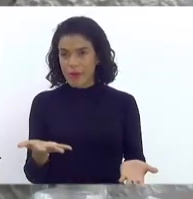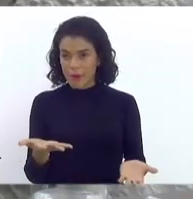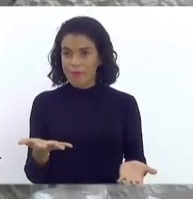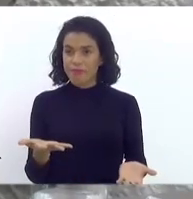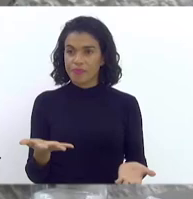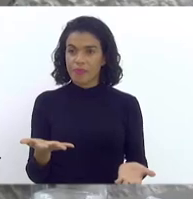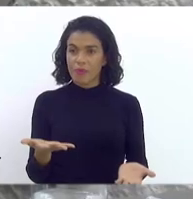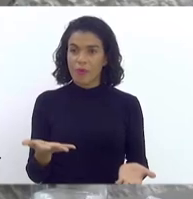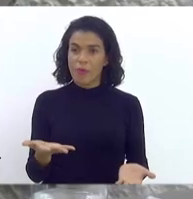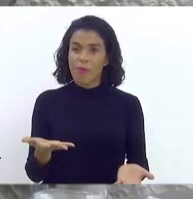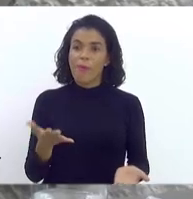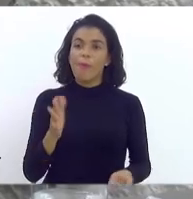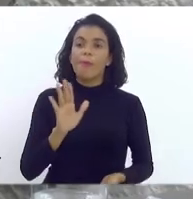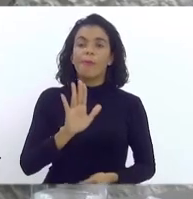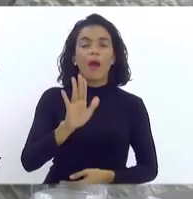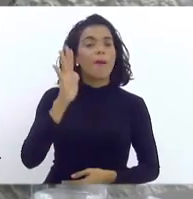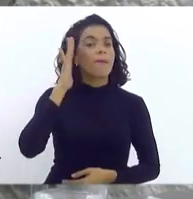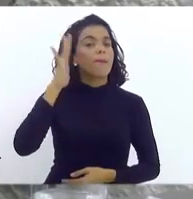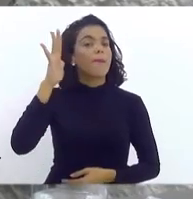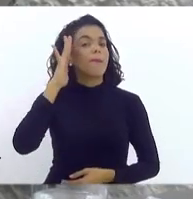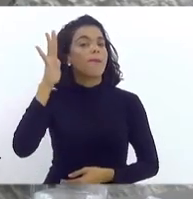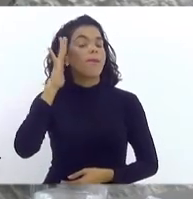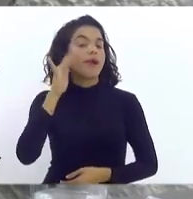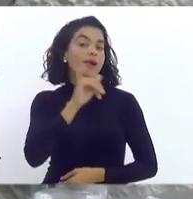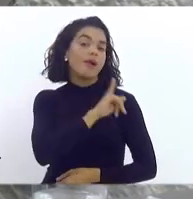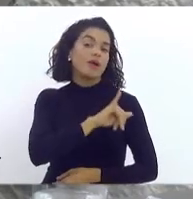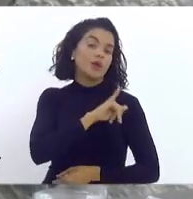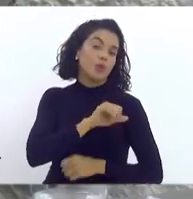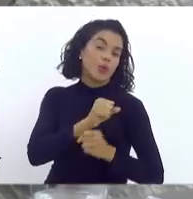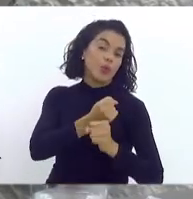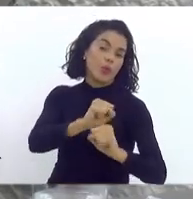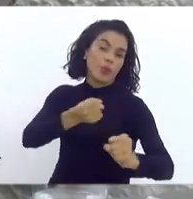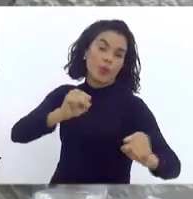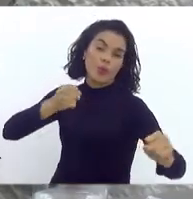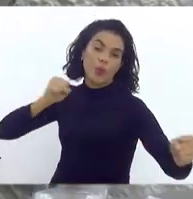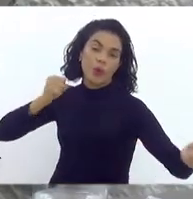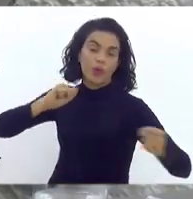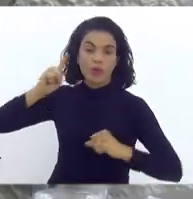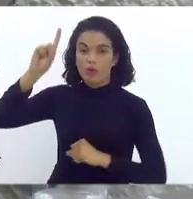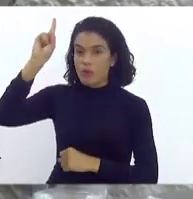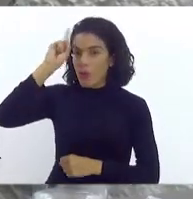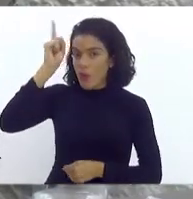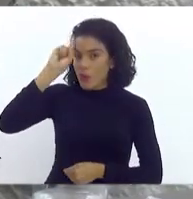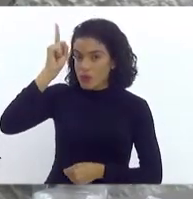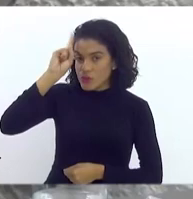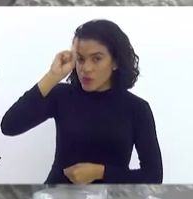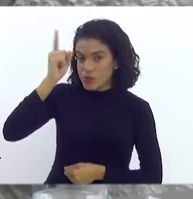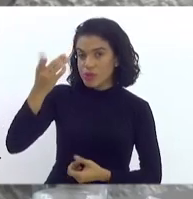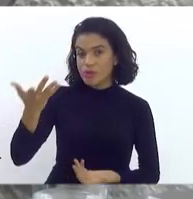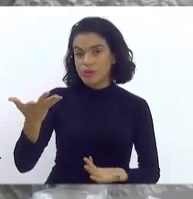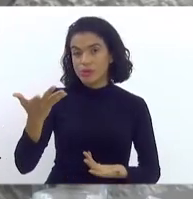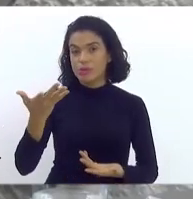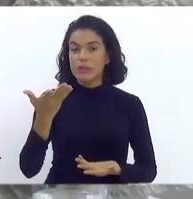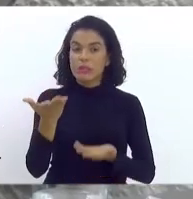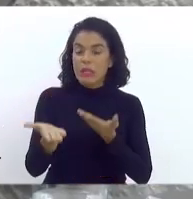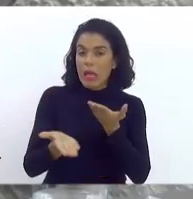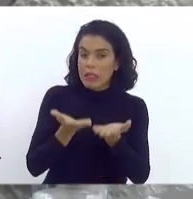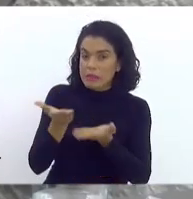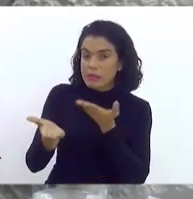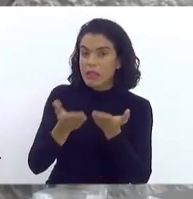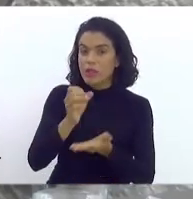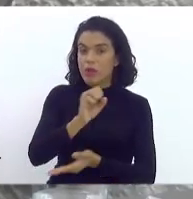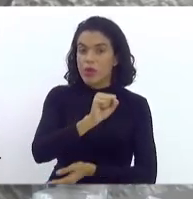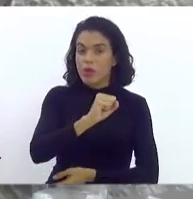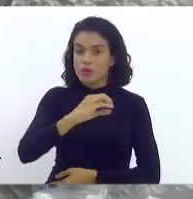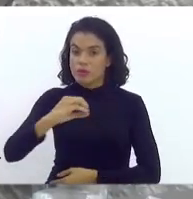pela Genesa. Mas você pensa isso numa escala Rio, uma megalópole, todo dia, né? Numa rede que atende aí 800